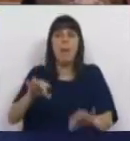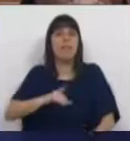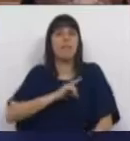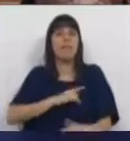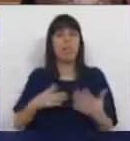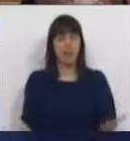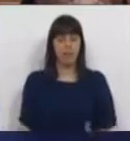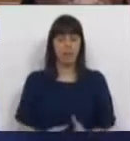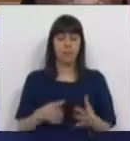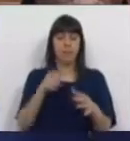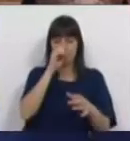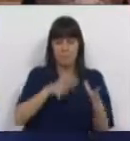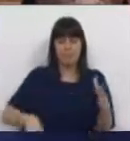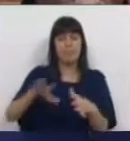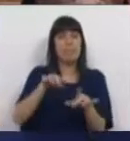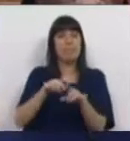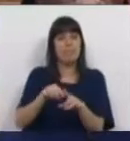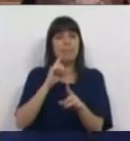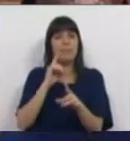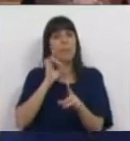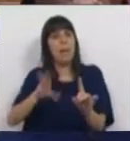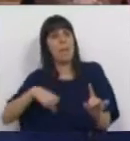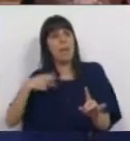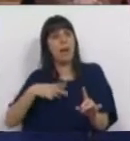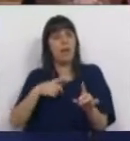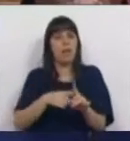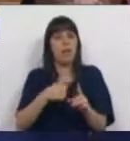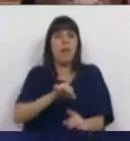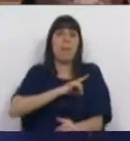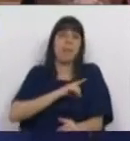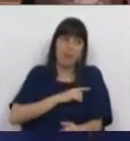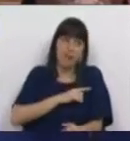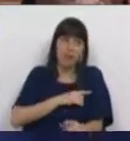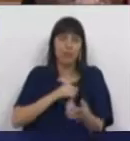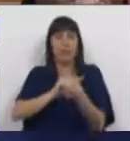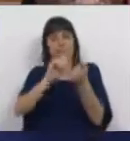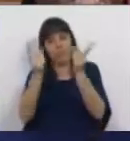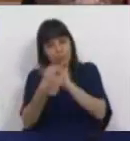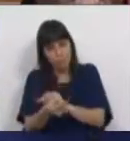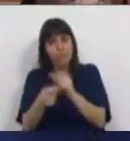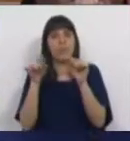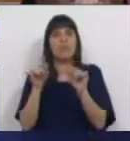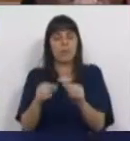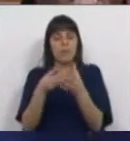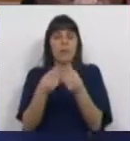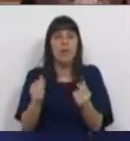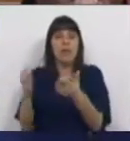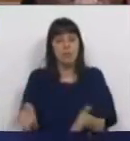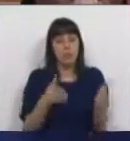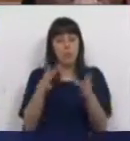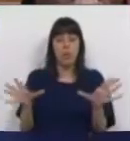privada. Os baldios passaram a constituir bens patrimoniais, isto é, privados, convertendo neste caso os meios de